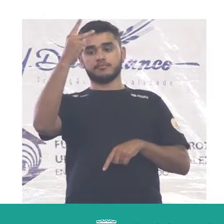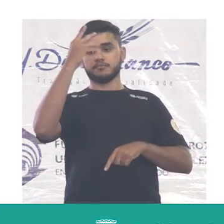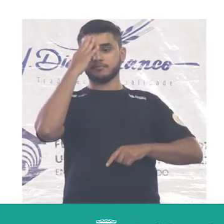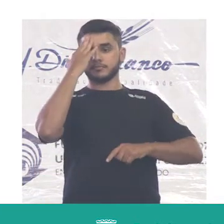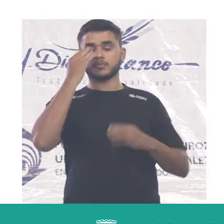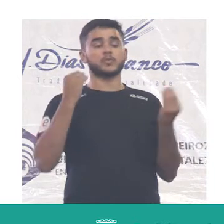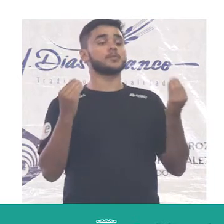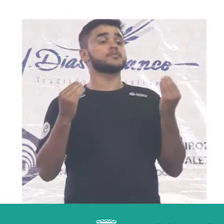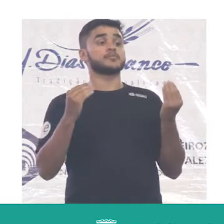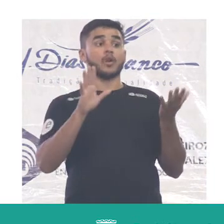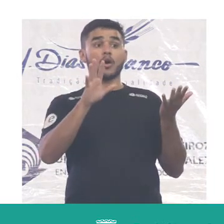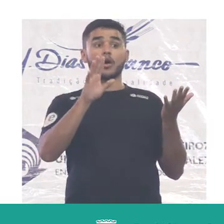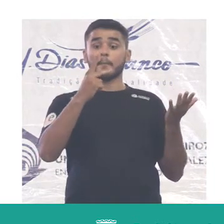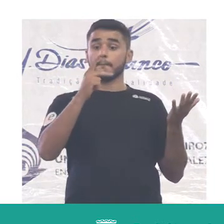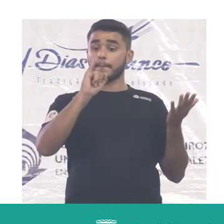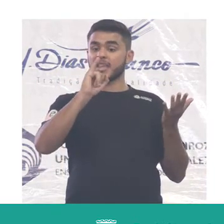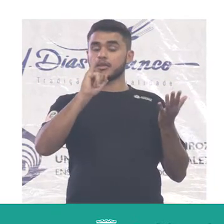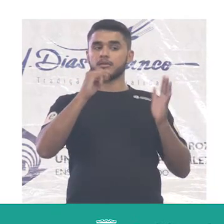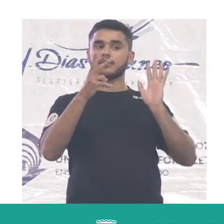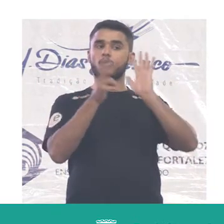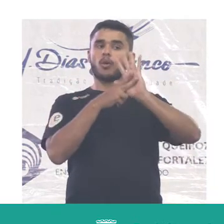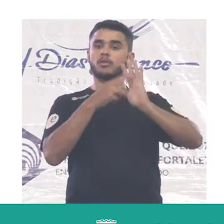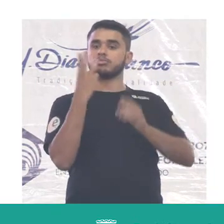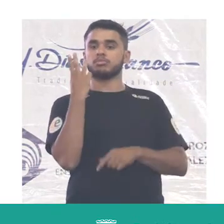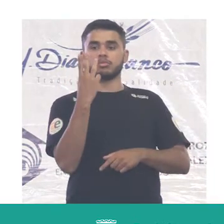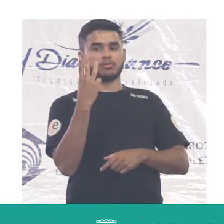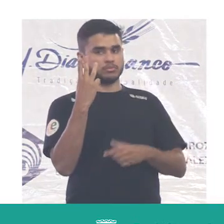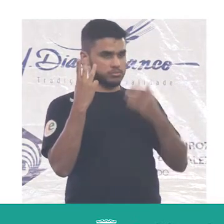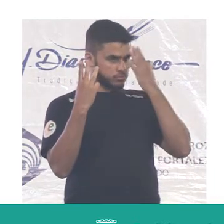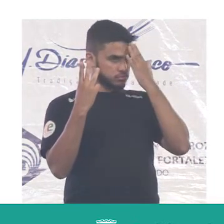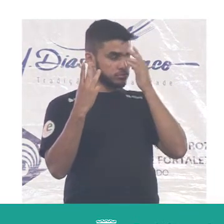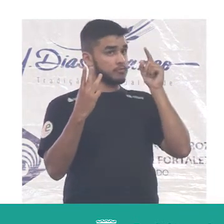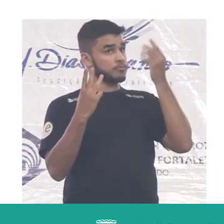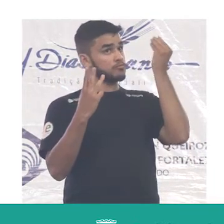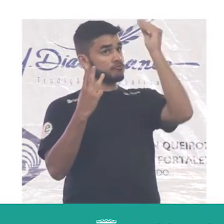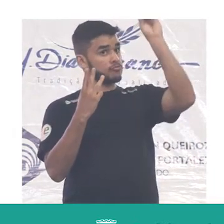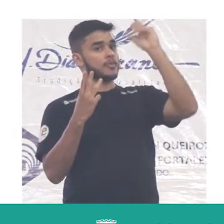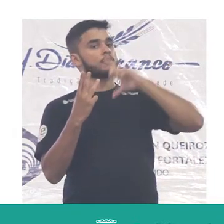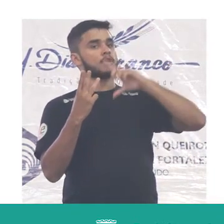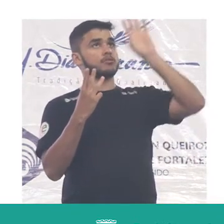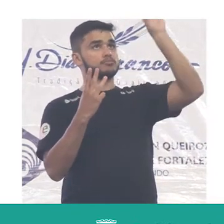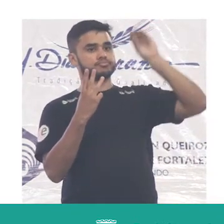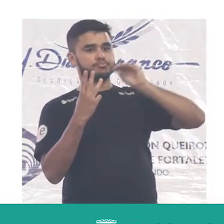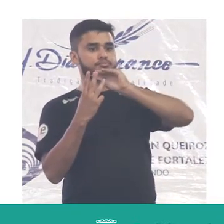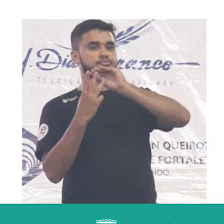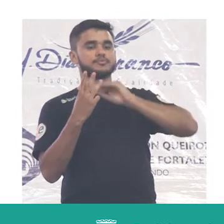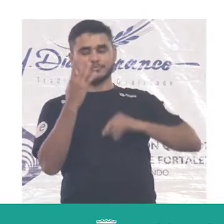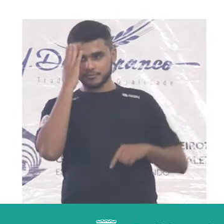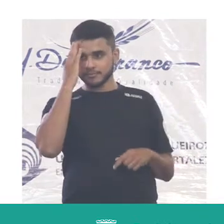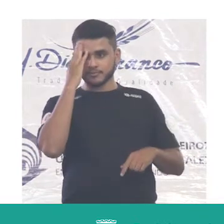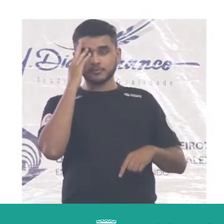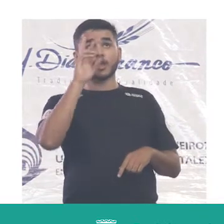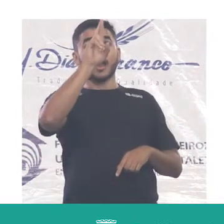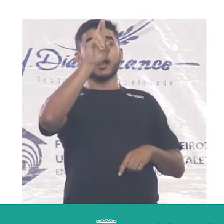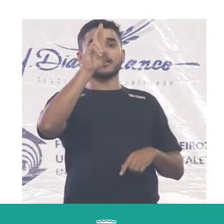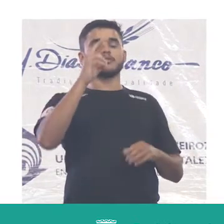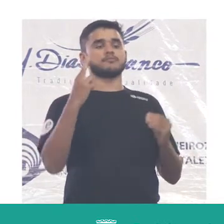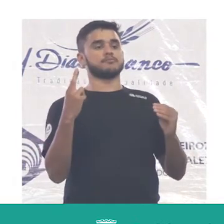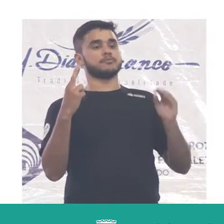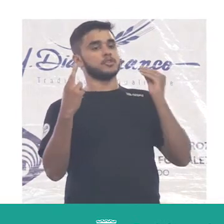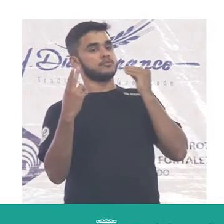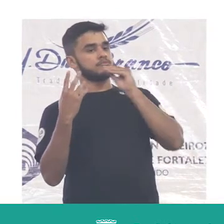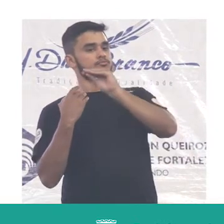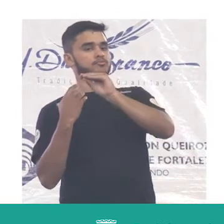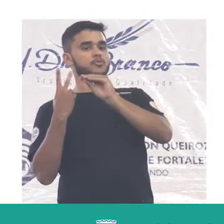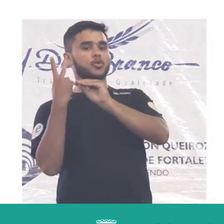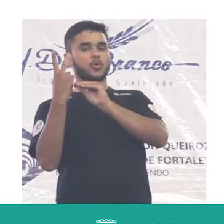você considerar que valia 3. O R, ele mandou você considerar que valia 2. Então vai ficar